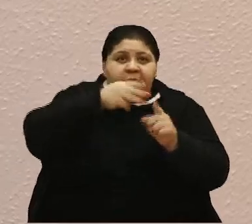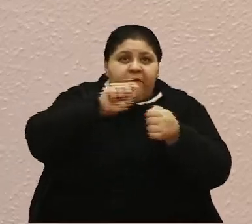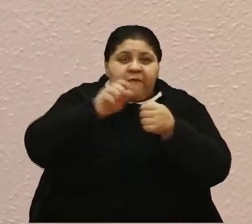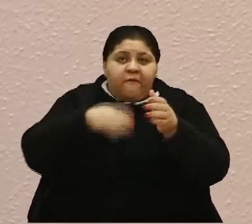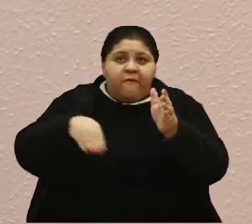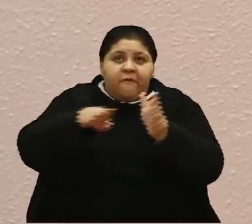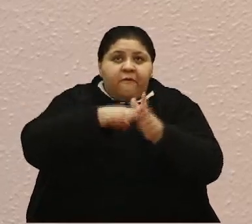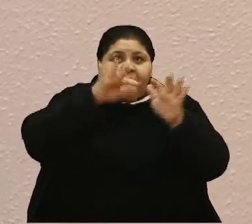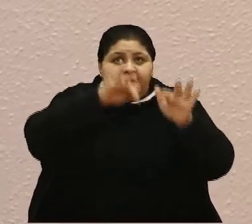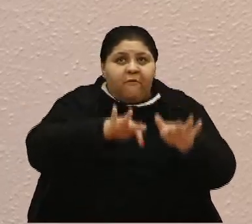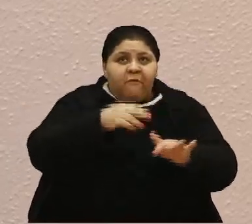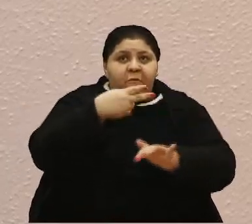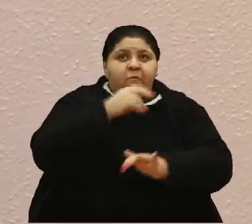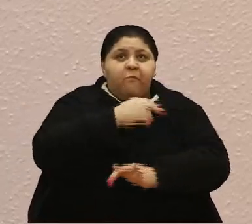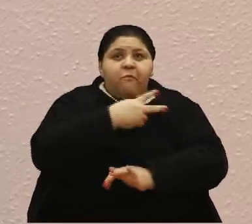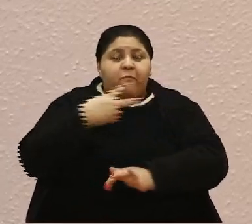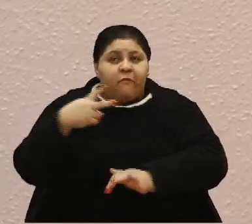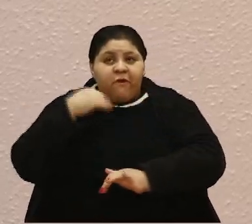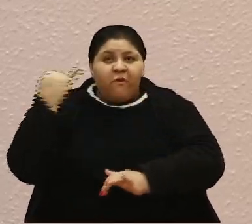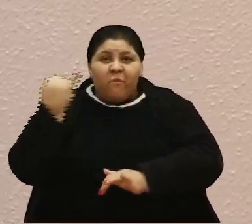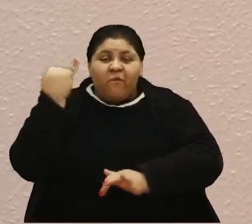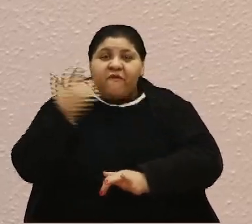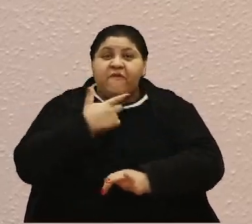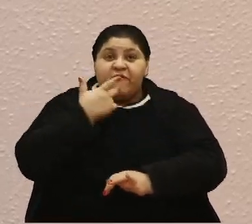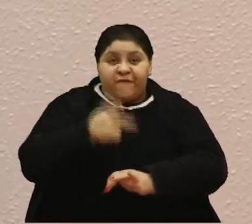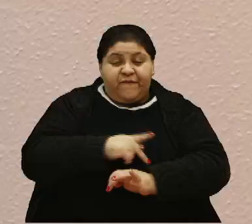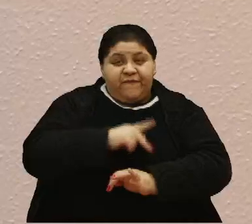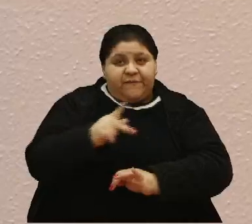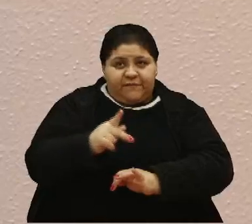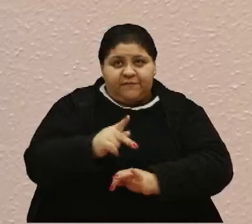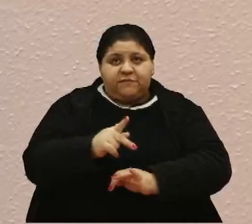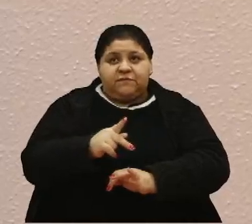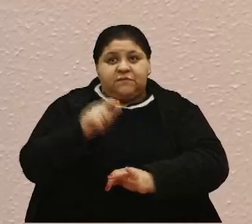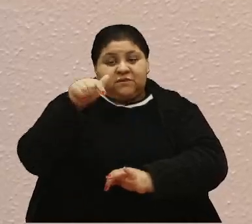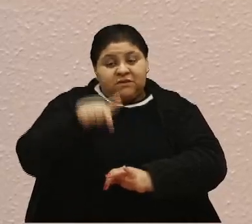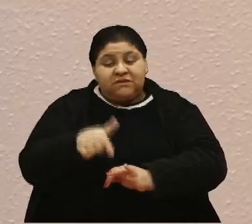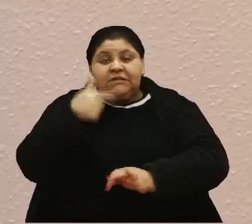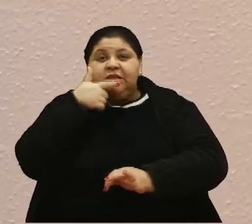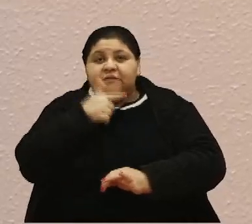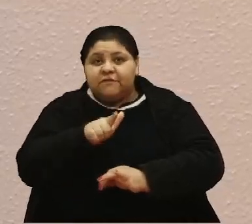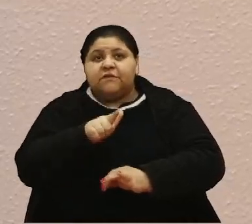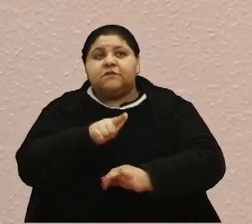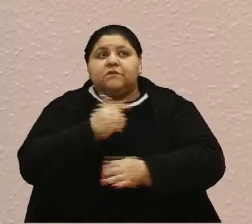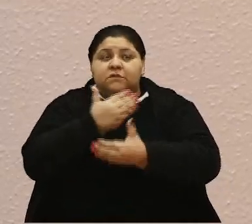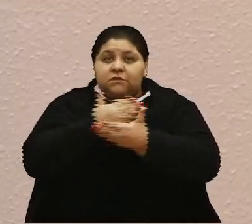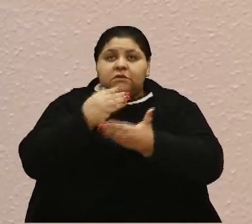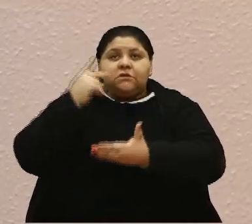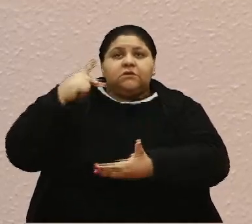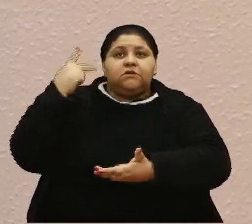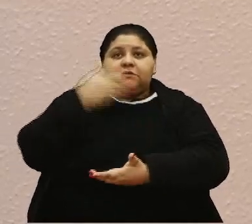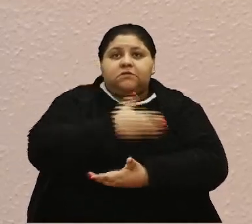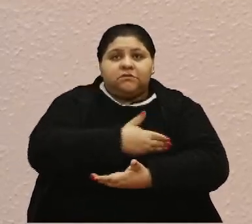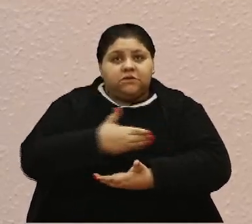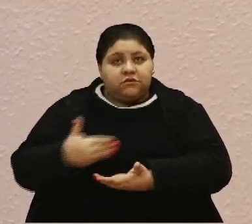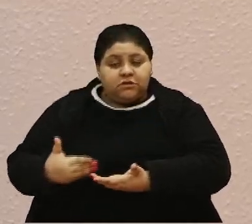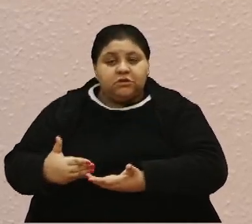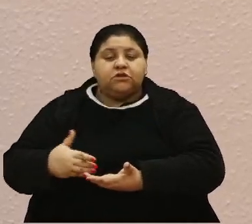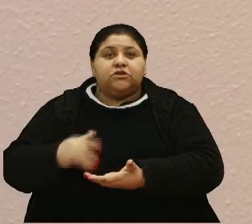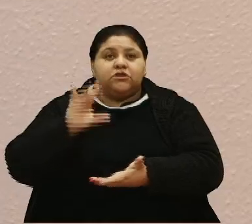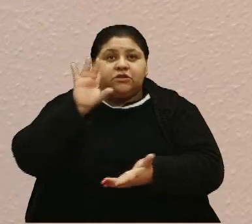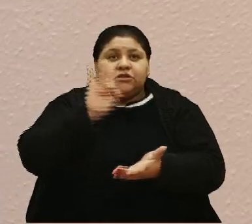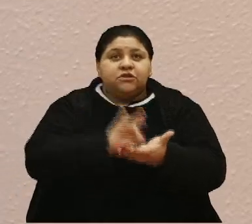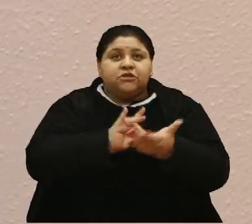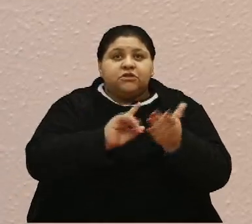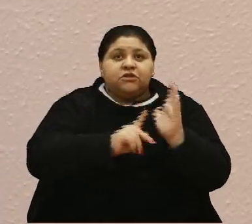fim de 2022. É importante dizer, senhor presidente, que essa vitória é fruto de políticas públicas eficazes, como o